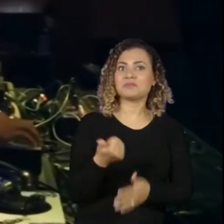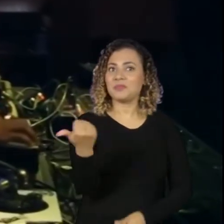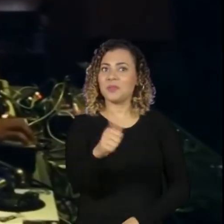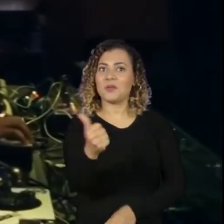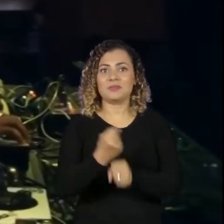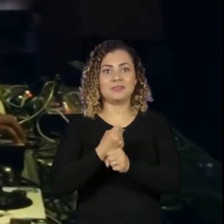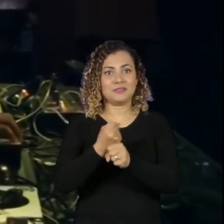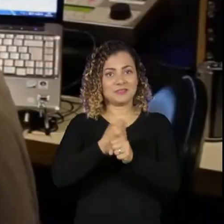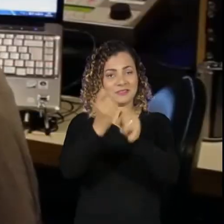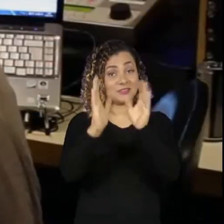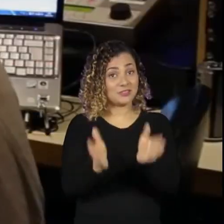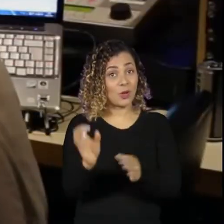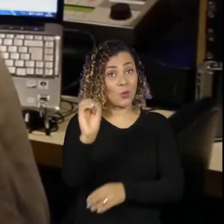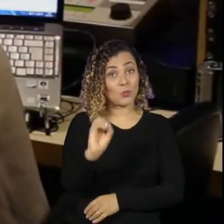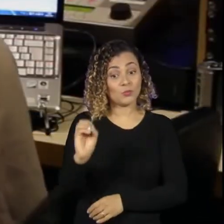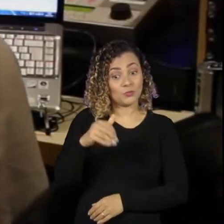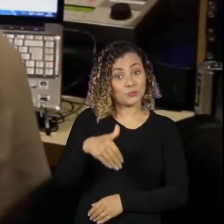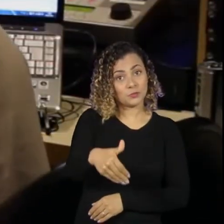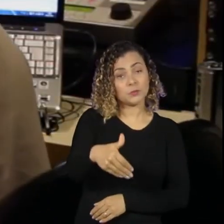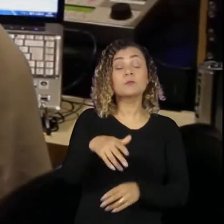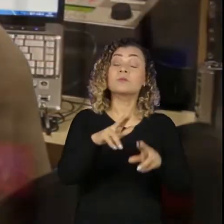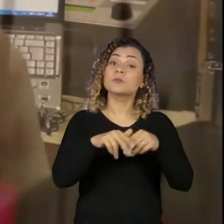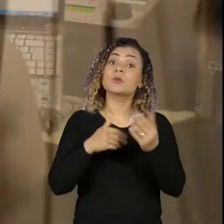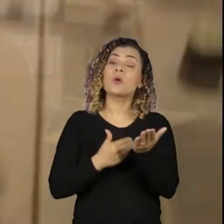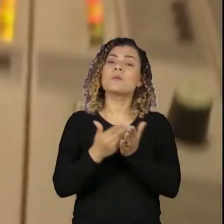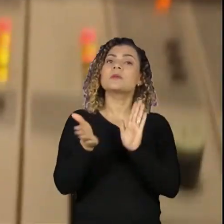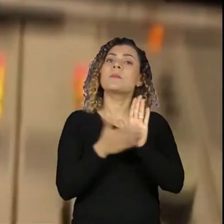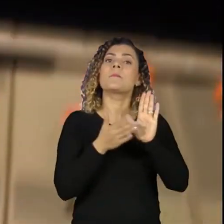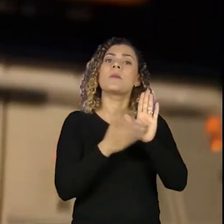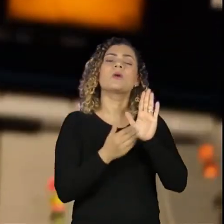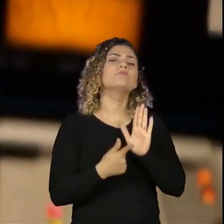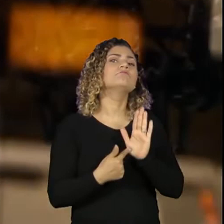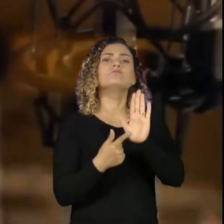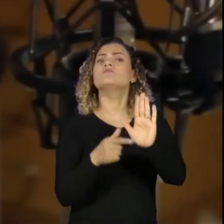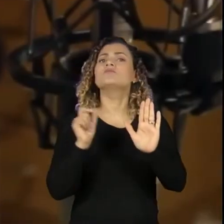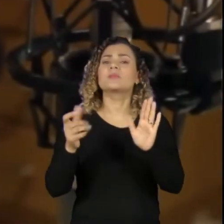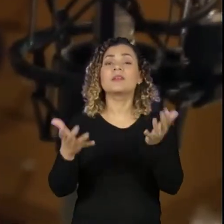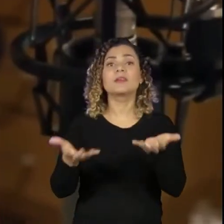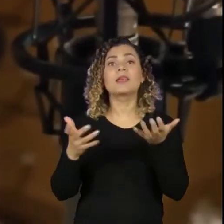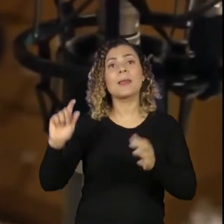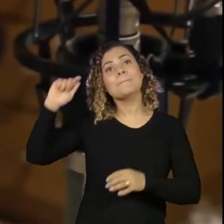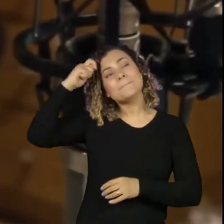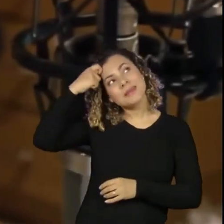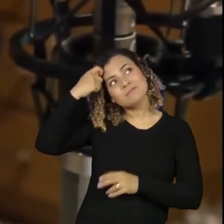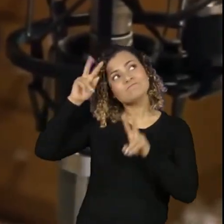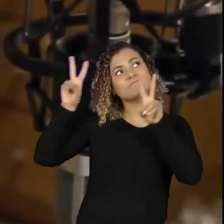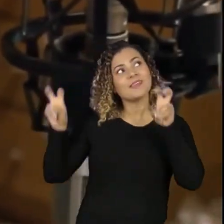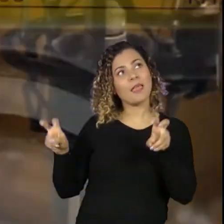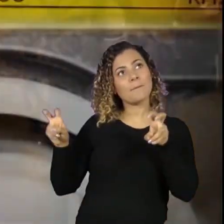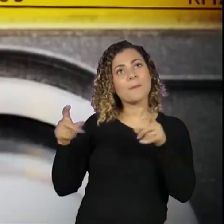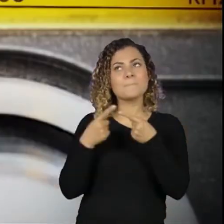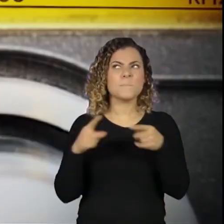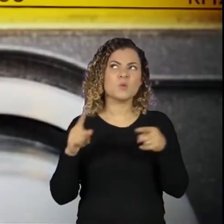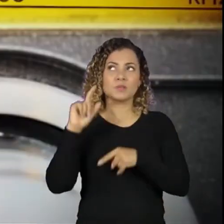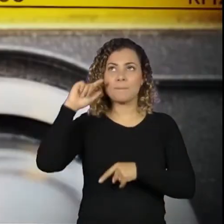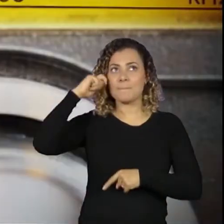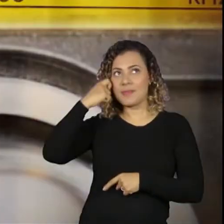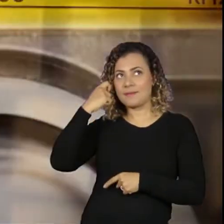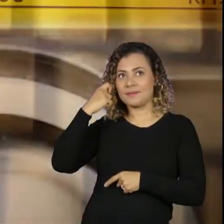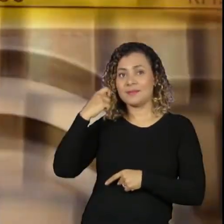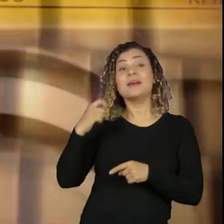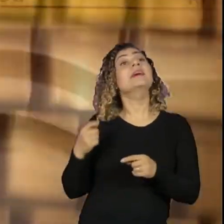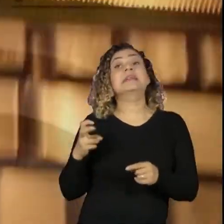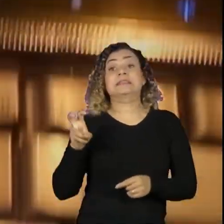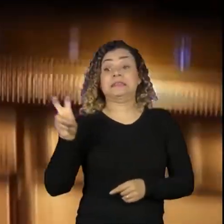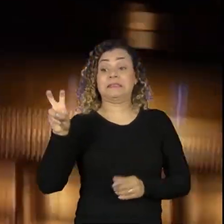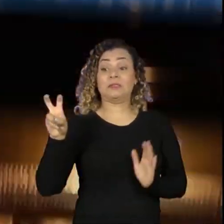deu a oportunidade foi exatamente a 105 FM, no início dos anos 90. Hoje eu conduzo um programa chamado Black 105.